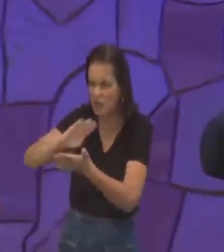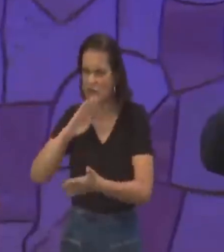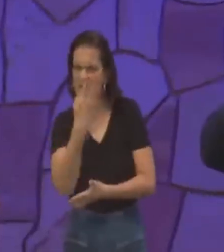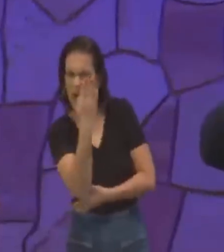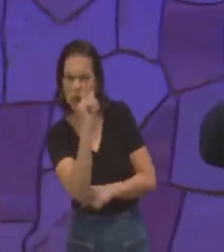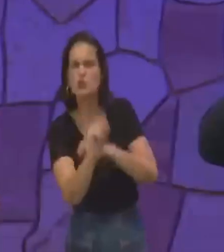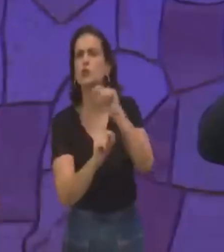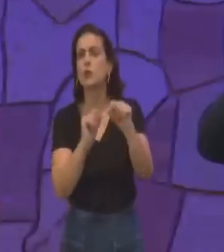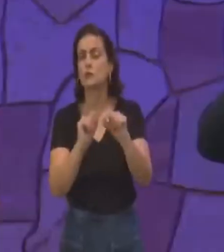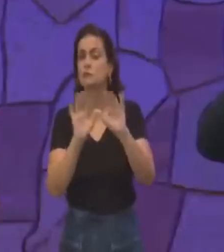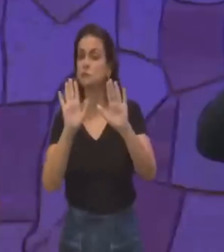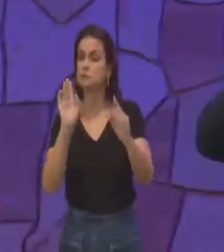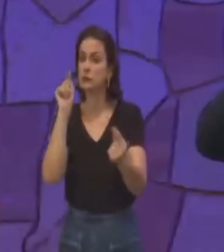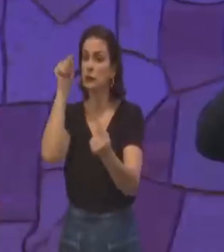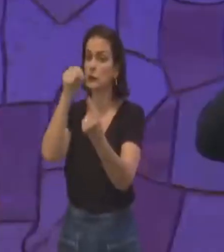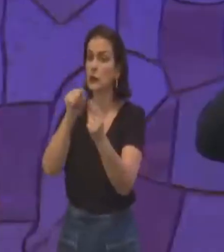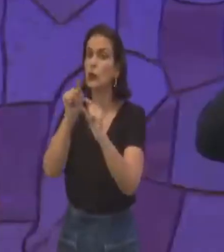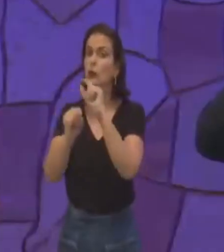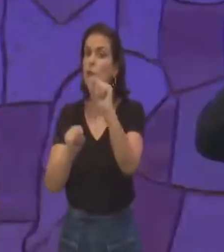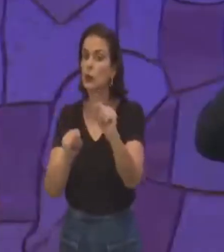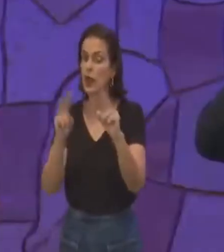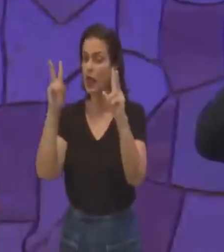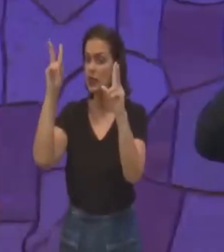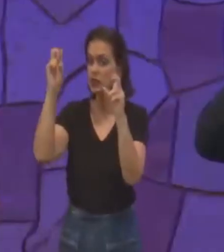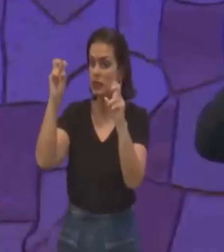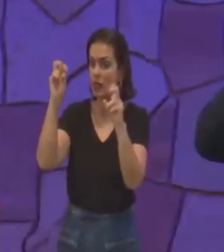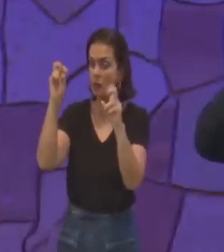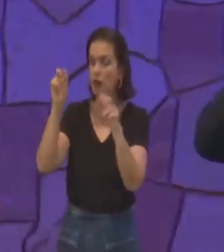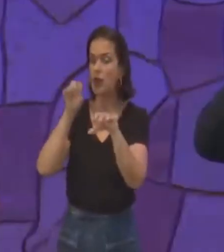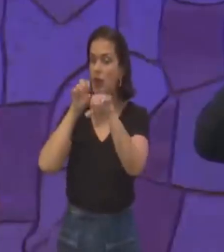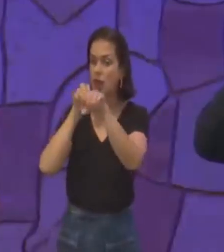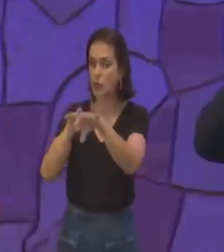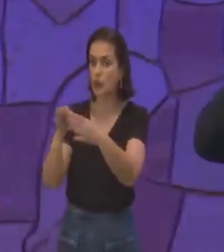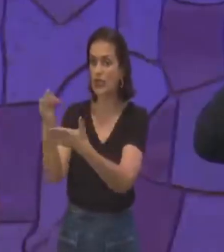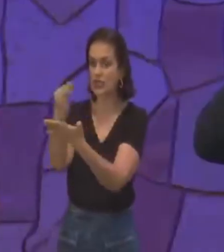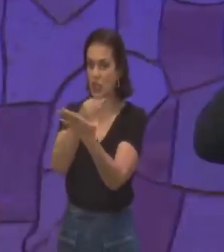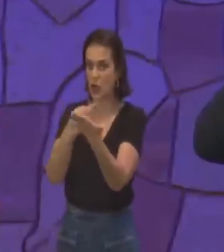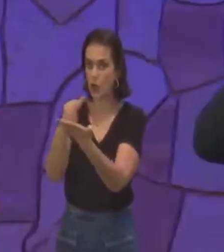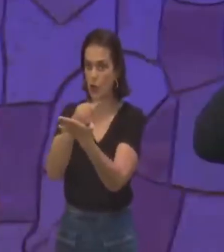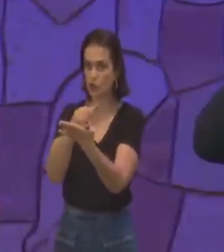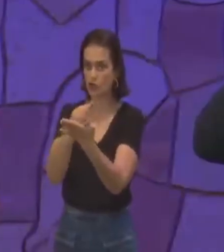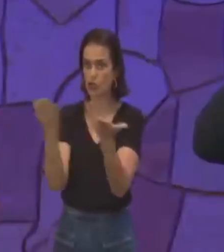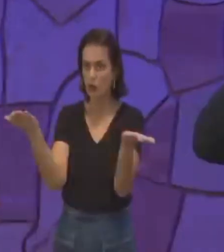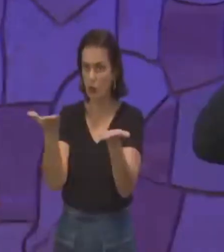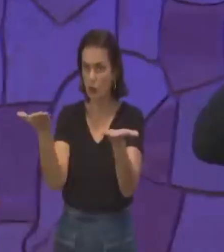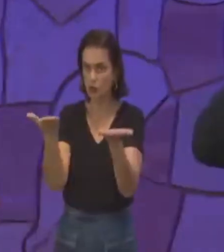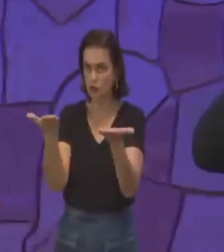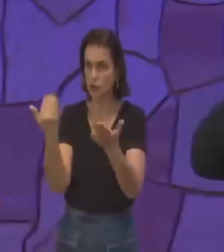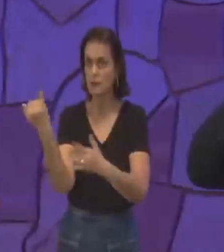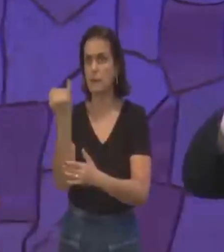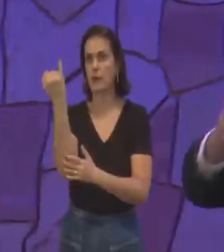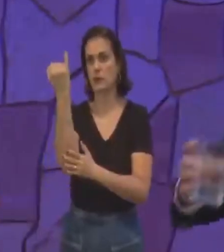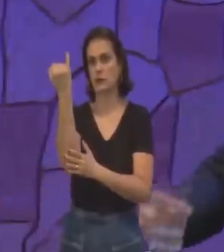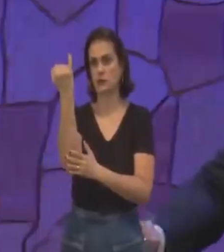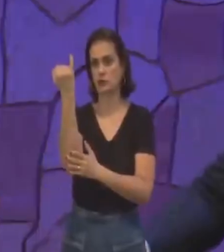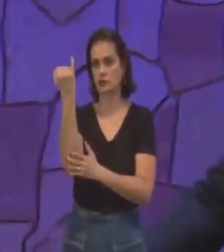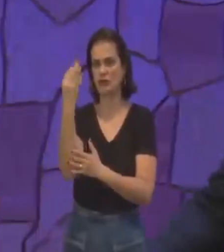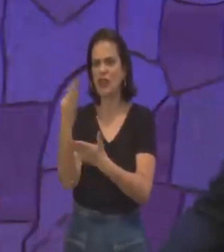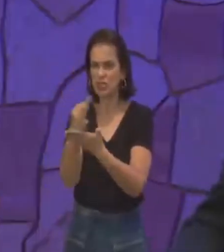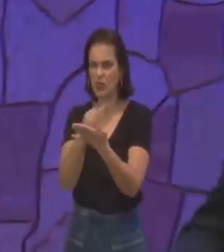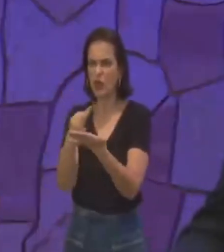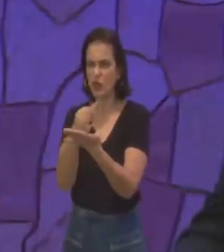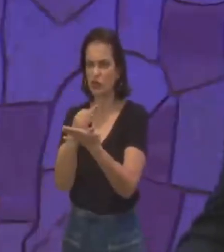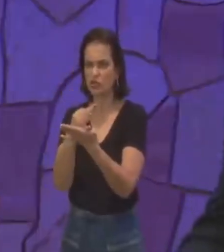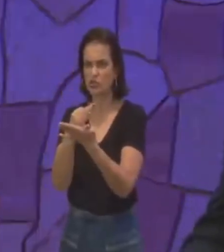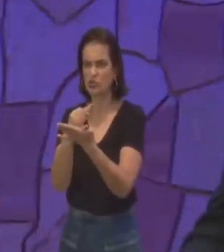neste sentido, o tema da educação teológica que comemoramos hoje é extremamente importante, porque